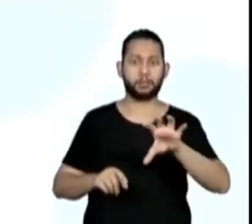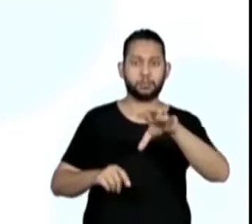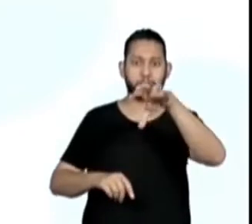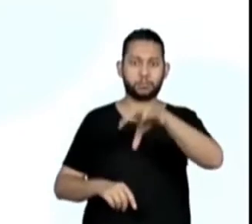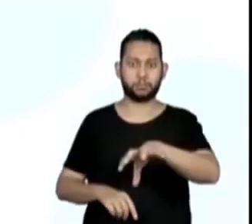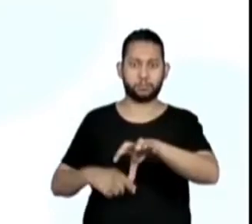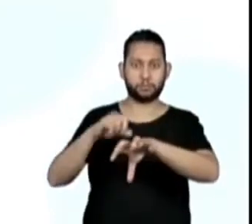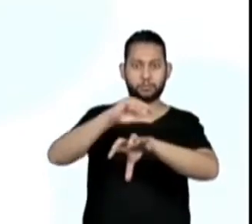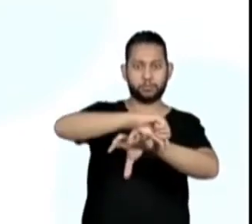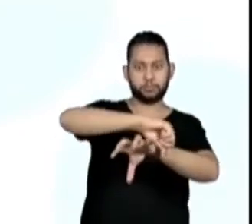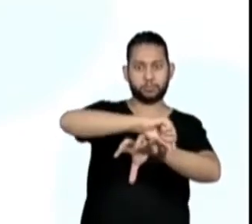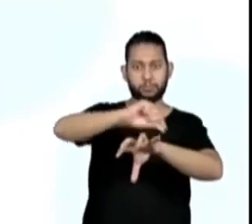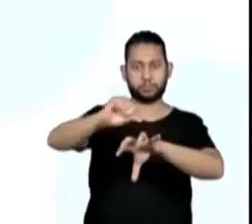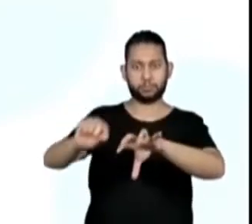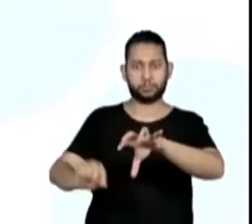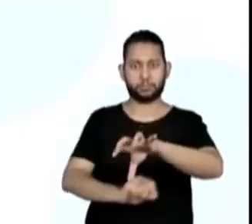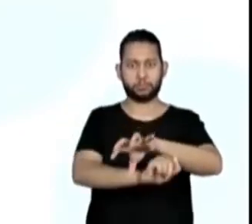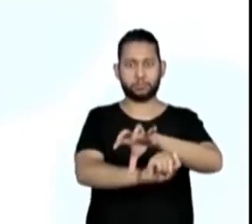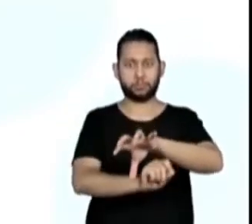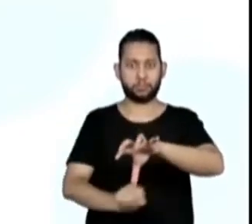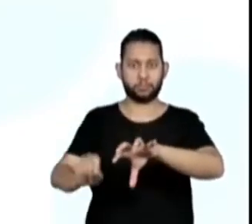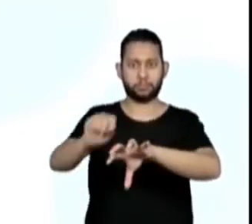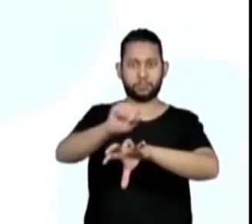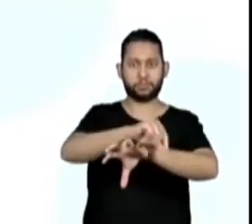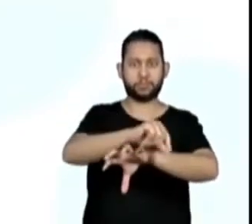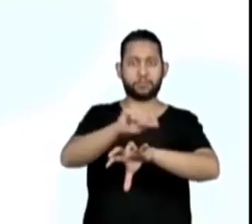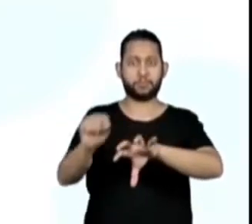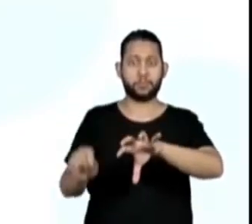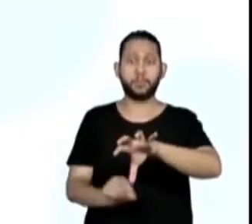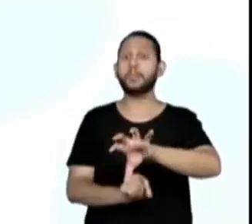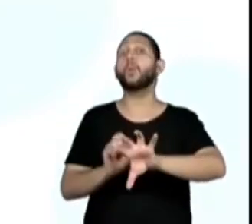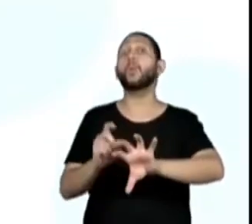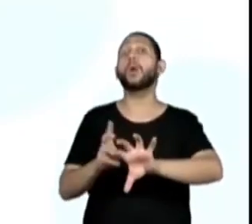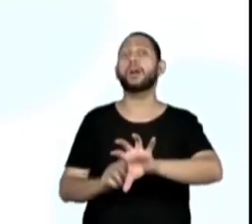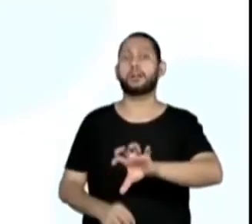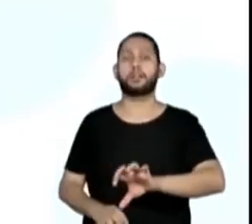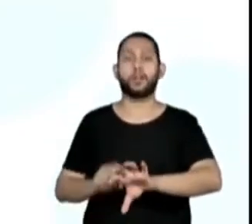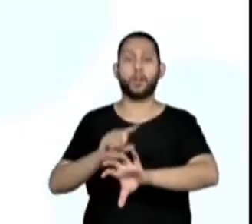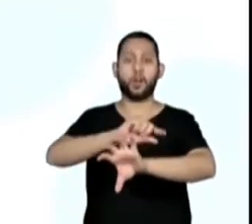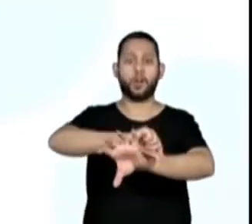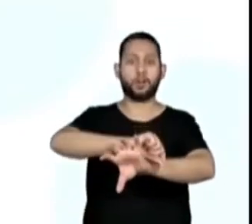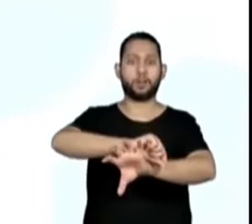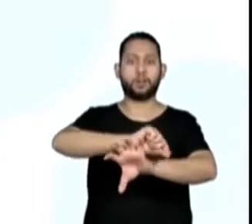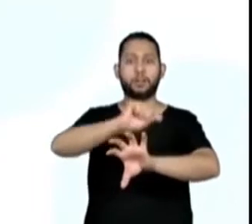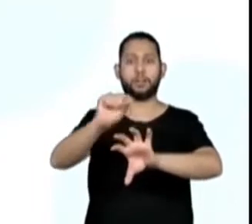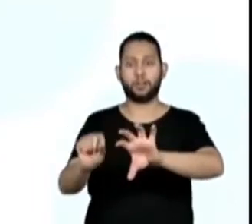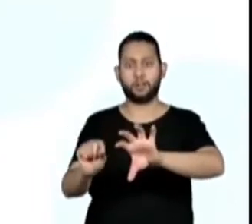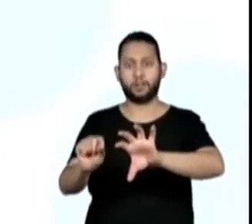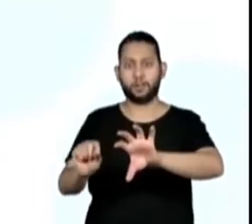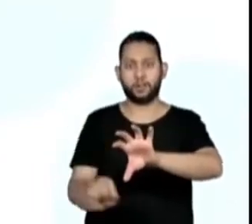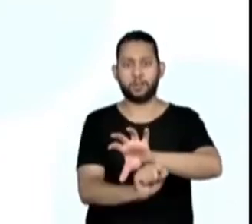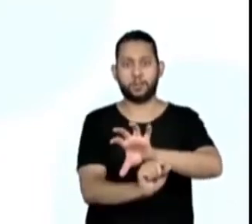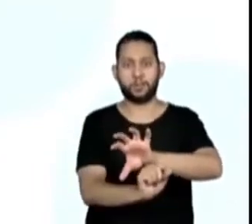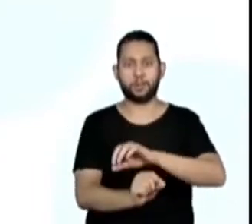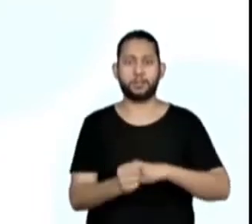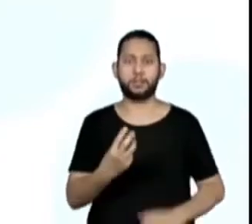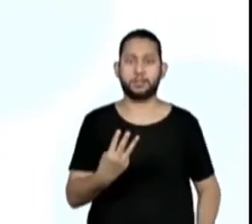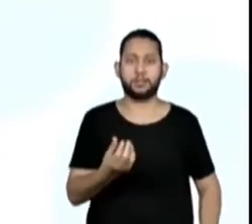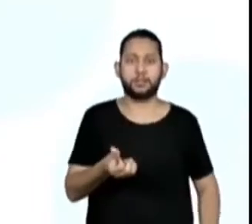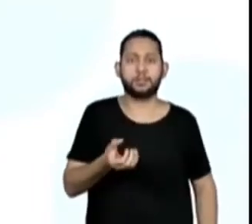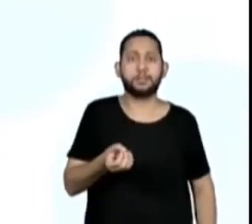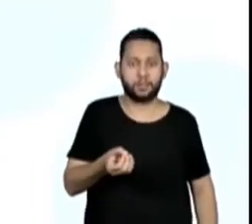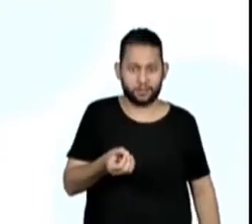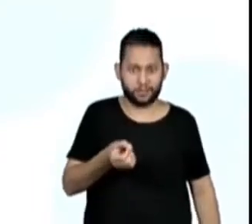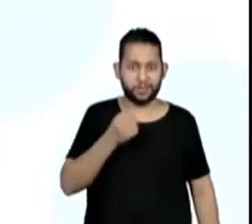ok? Entendendo porque que a manobra no skate chama 360? 360 graus, uma volta completa. Em seguida, vamos dobrar no meio.